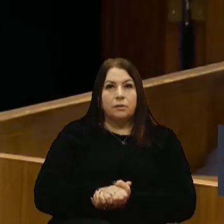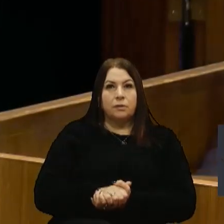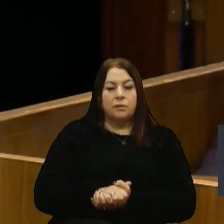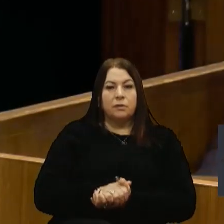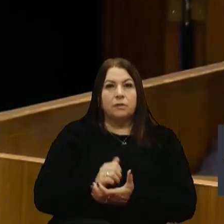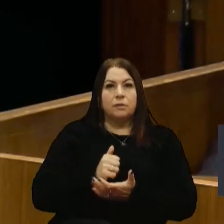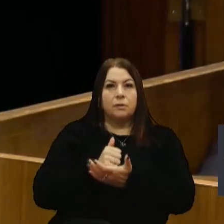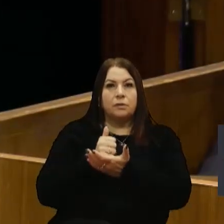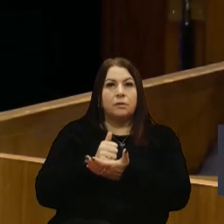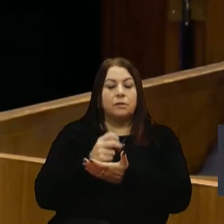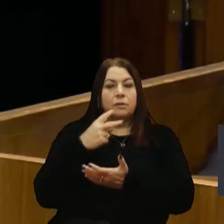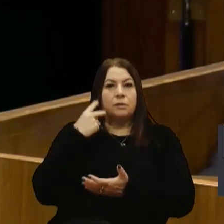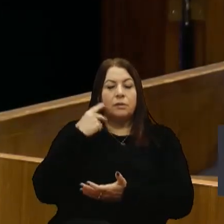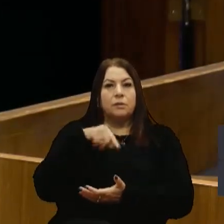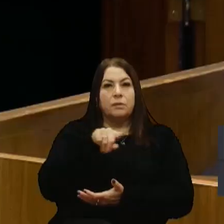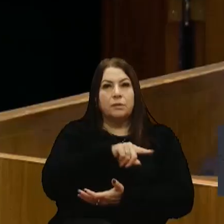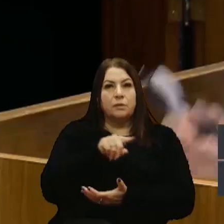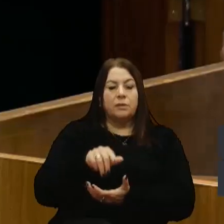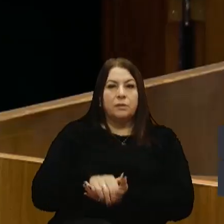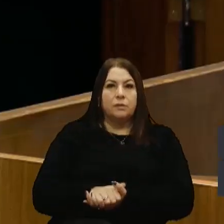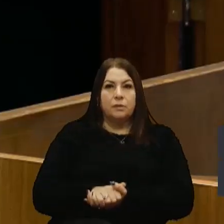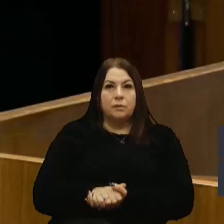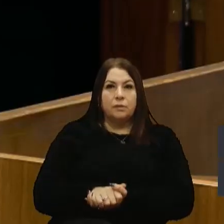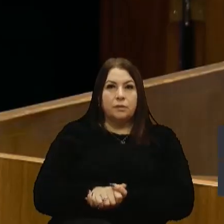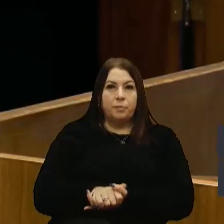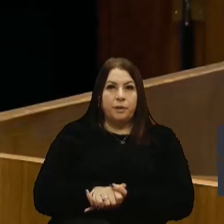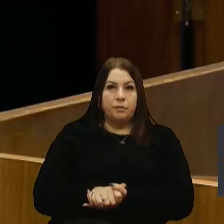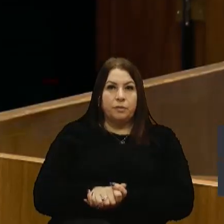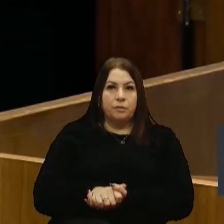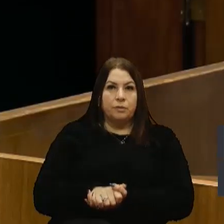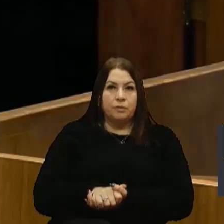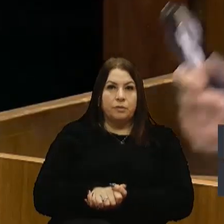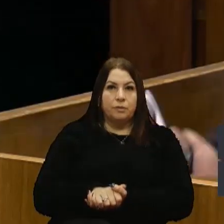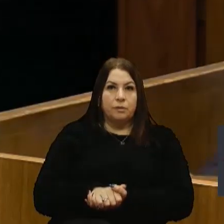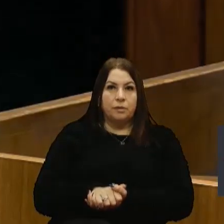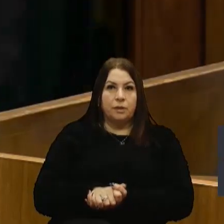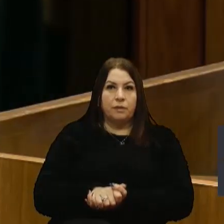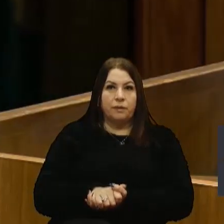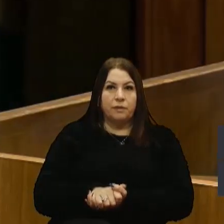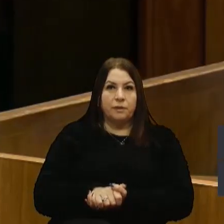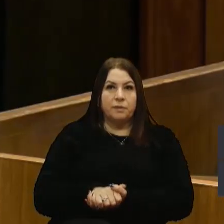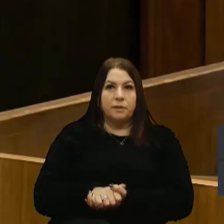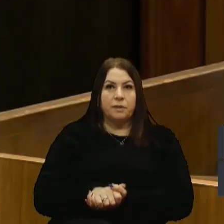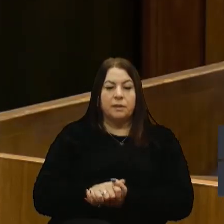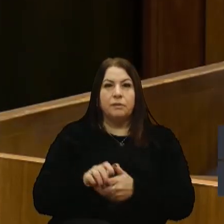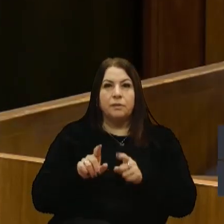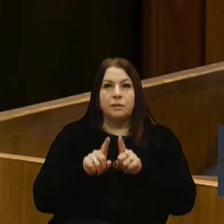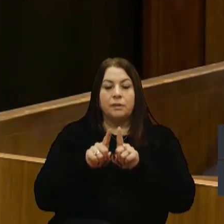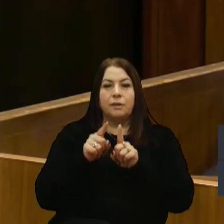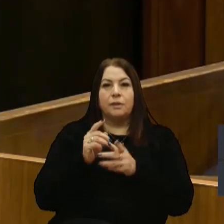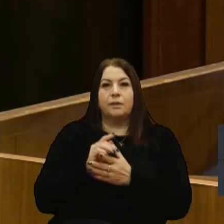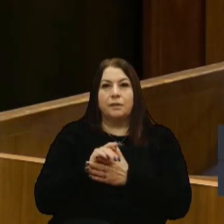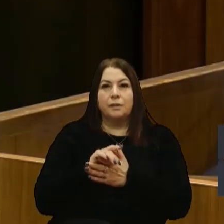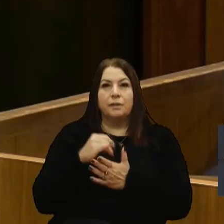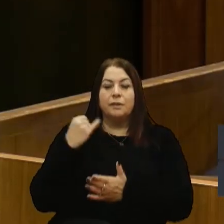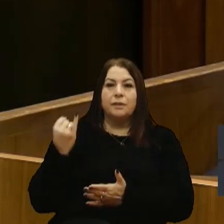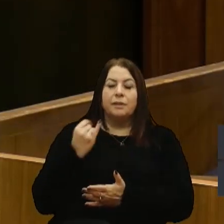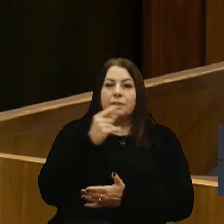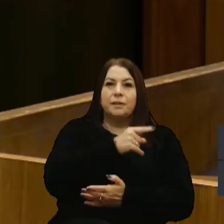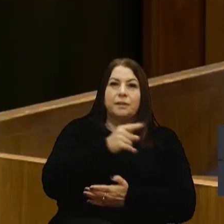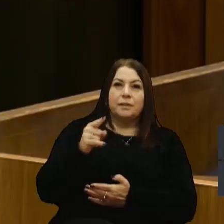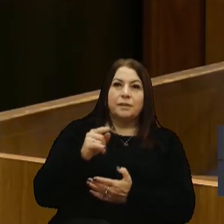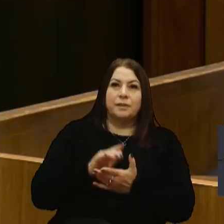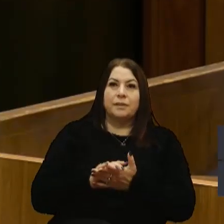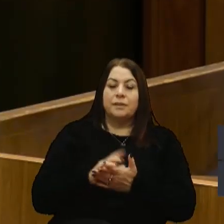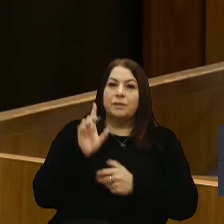Assessoria dos vereadores também. Obrigado, Aldonei. Eu acho que é importante, né? Importante, e para